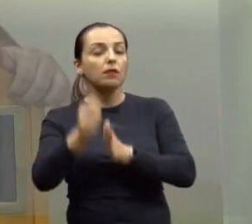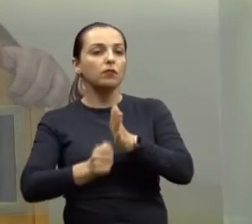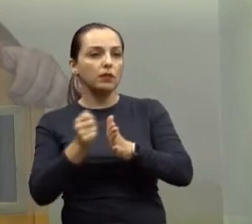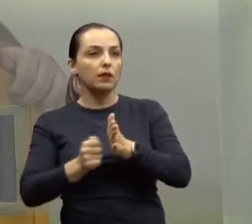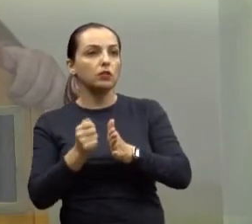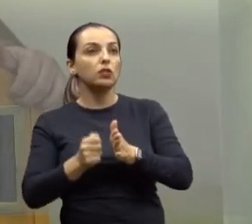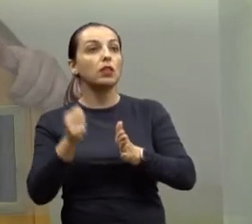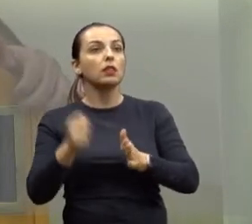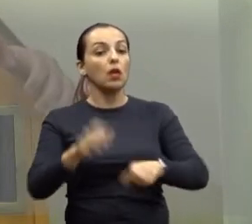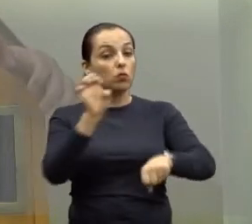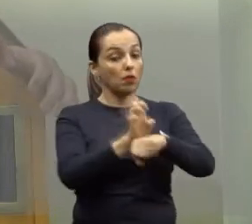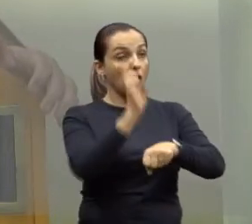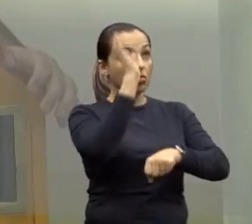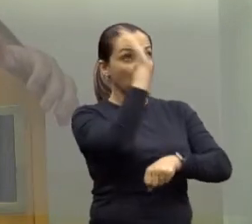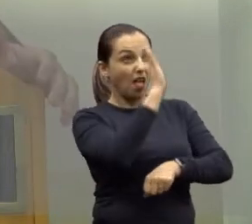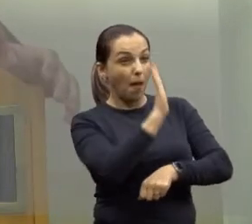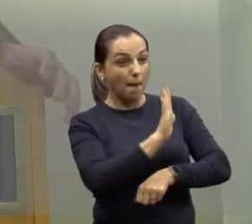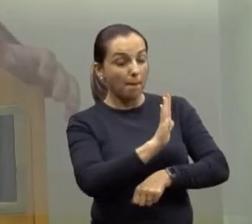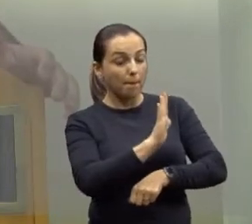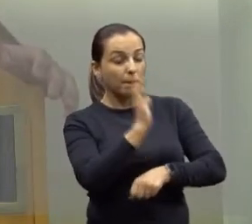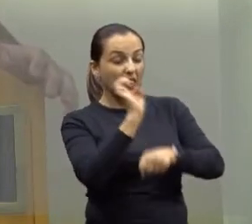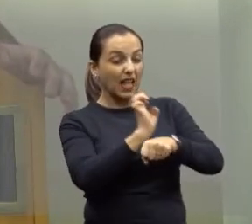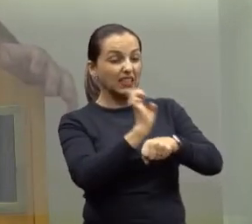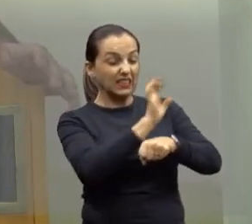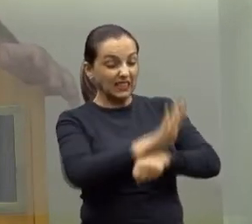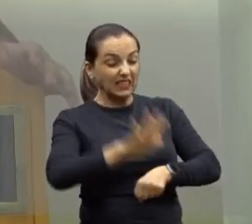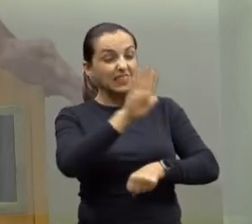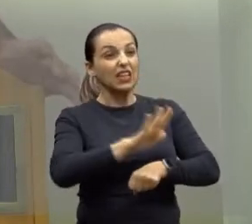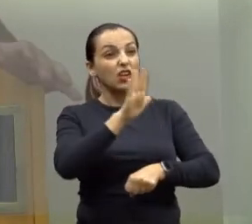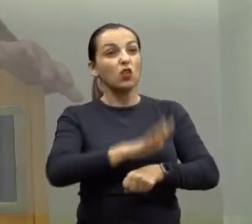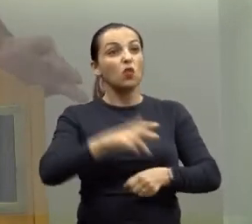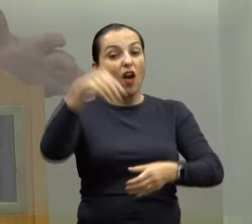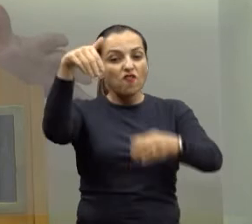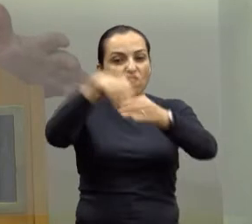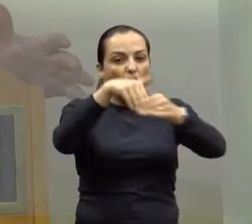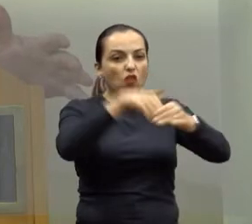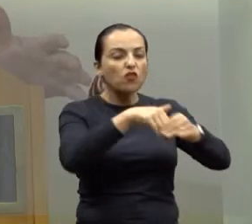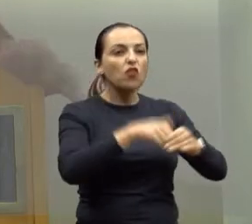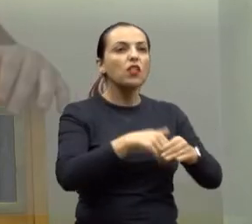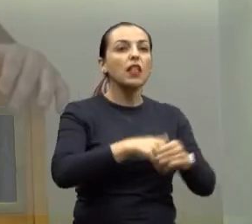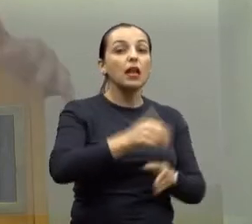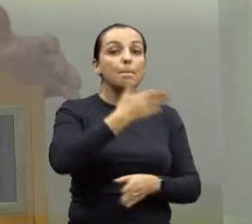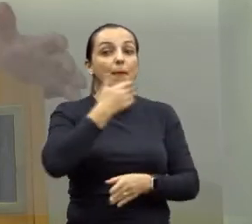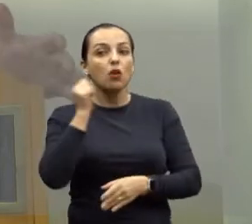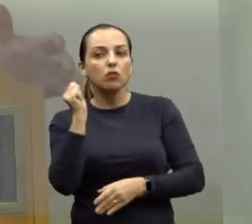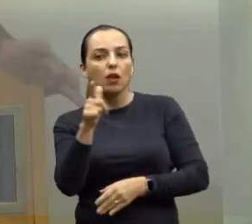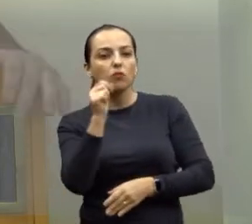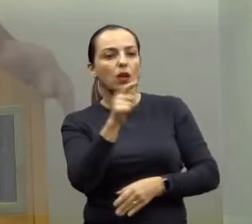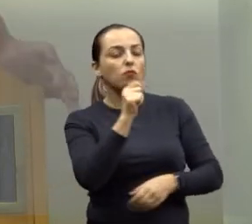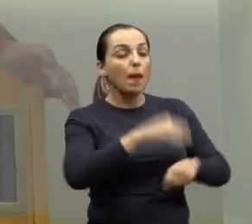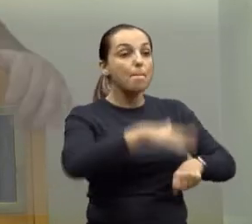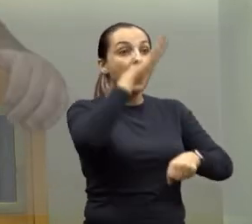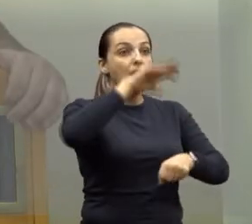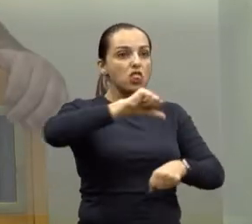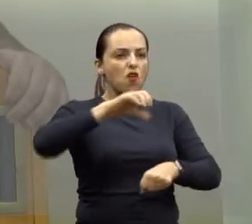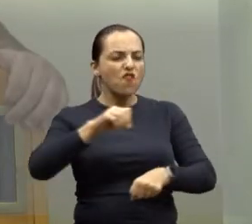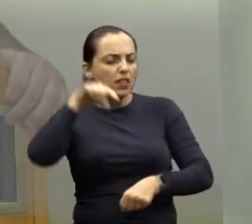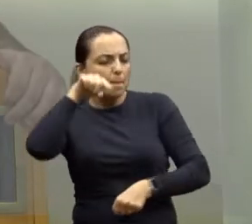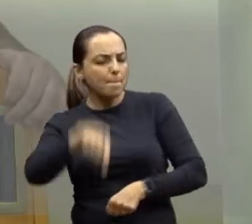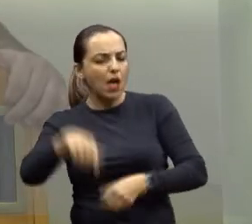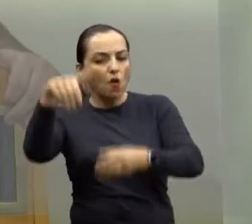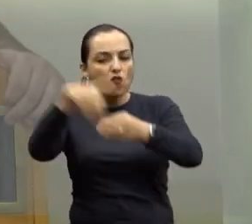mas no Estado de São Paulo foi Eleita com uma das mais bem votadas do estado mais de 90 mil votos não é